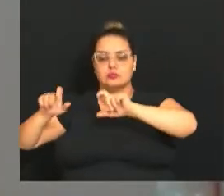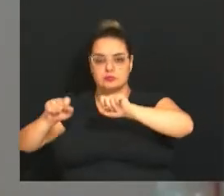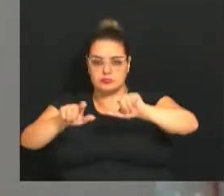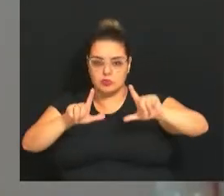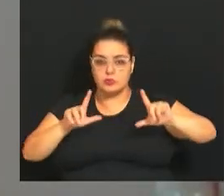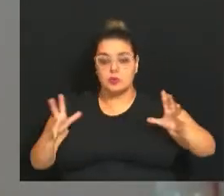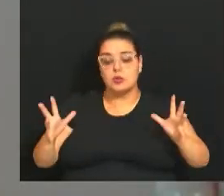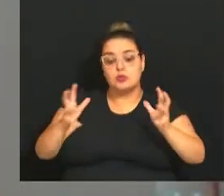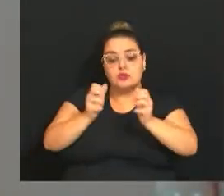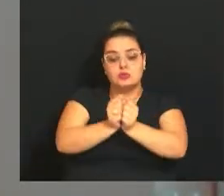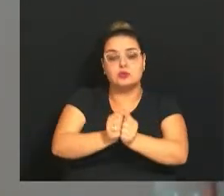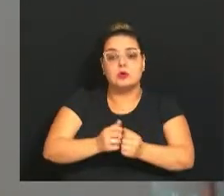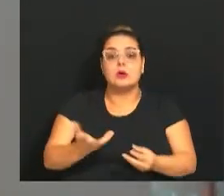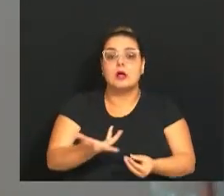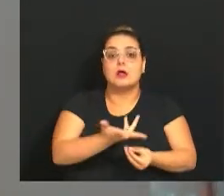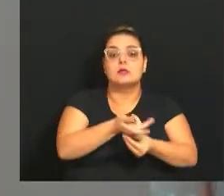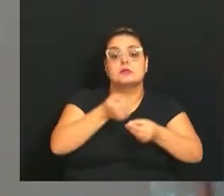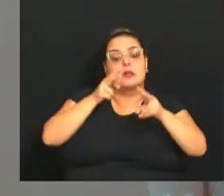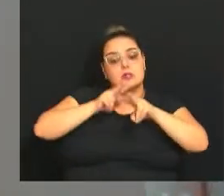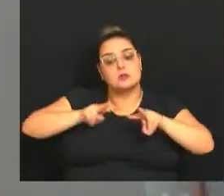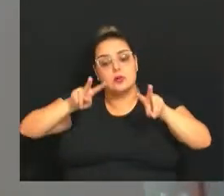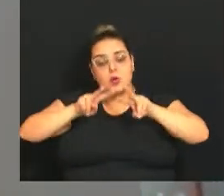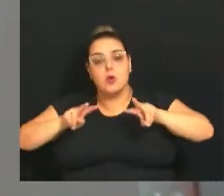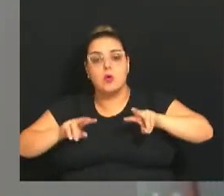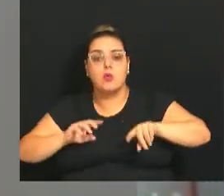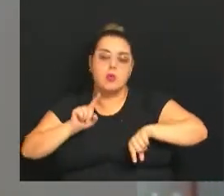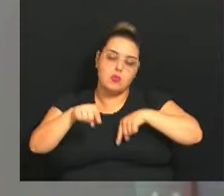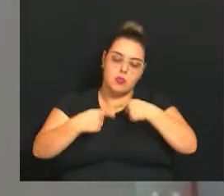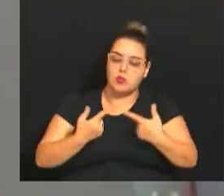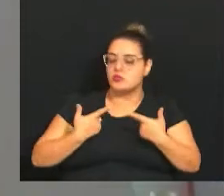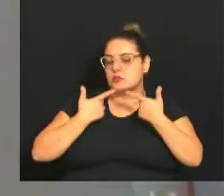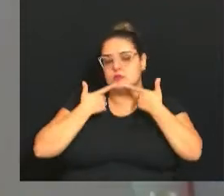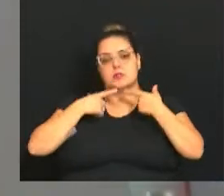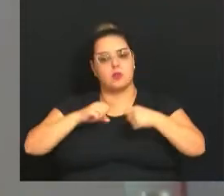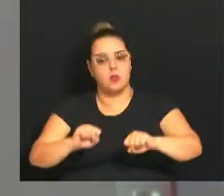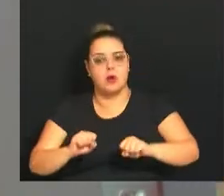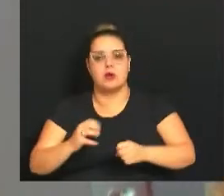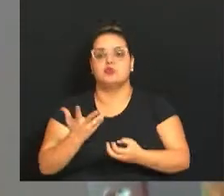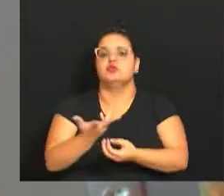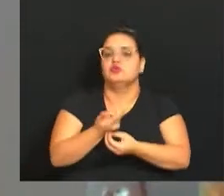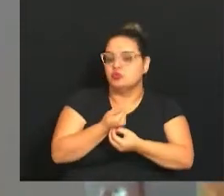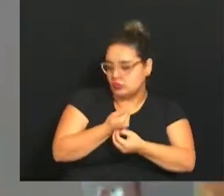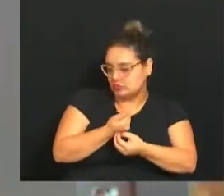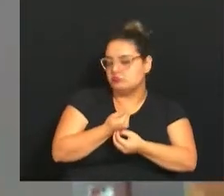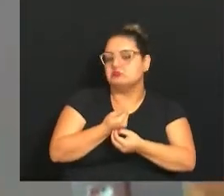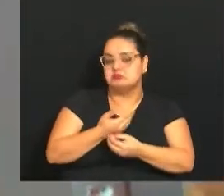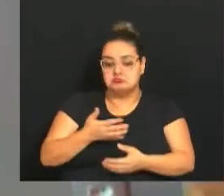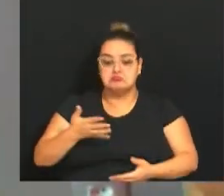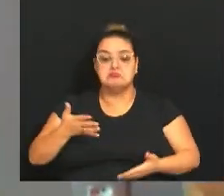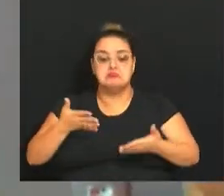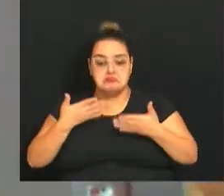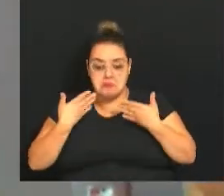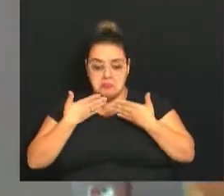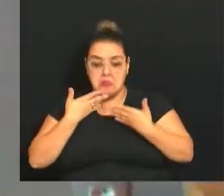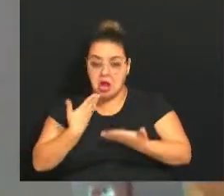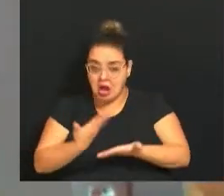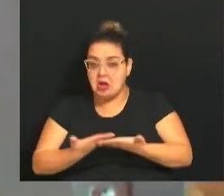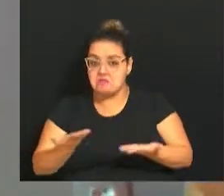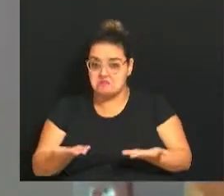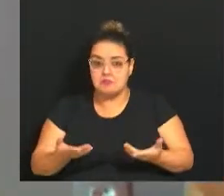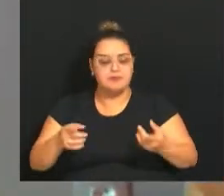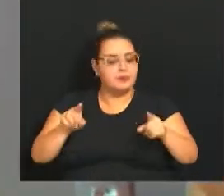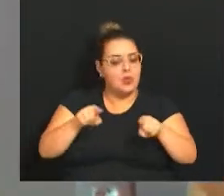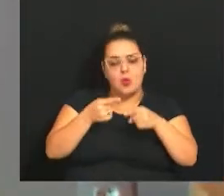as artes visuais com outras linguagens artísticas que a gente também admira, que é música, que é